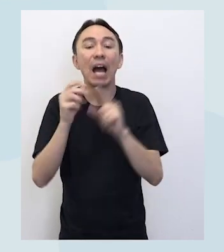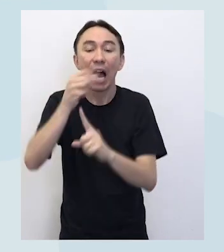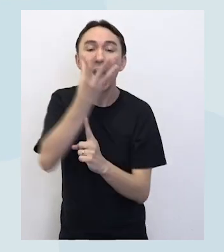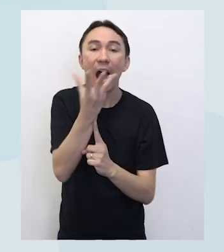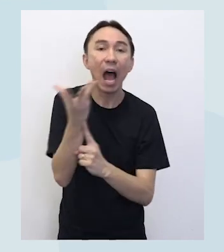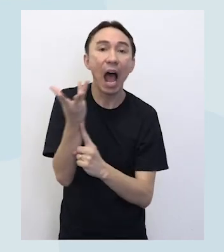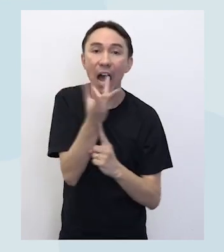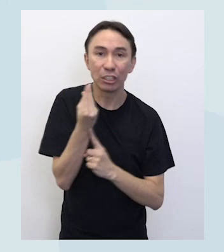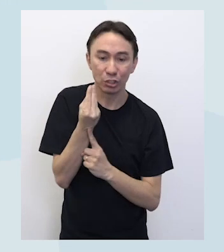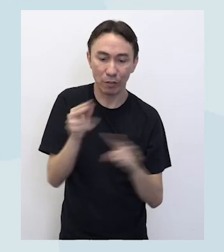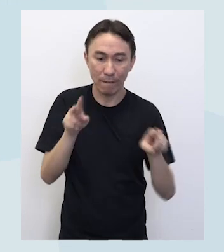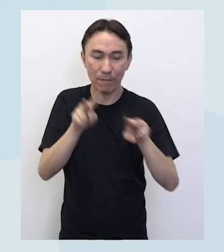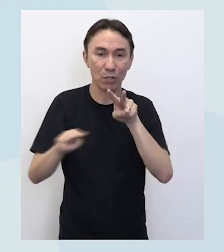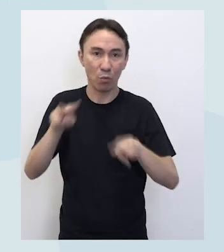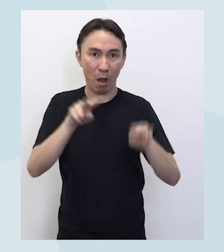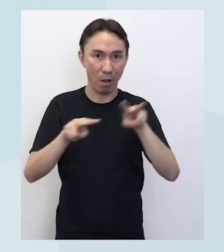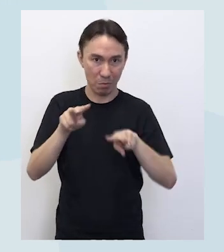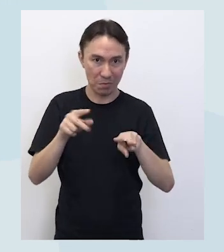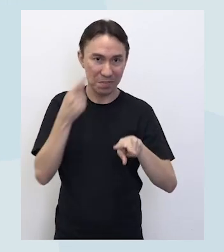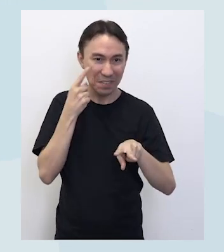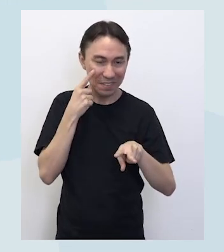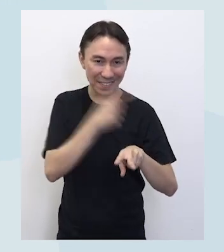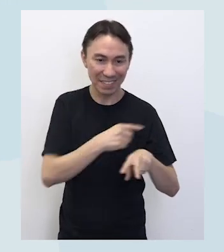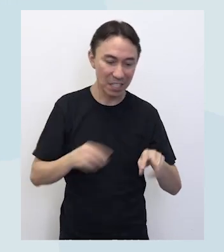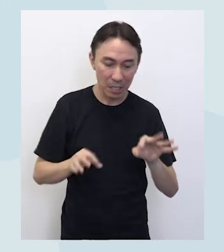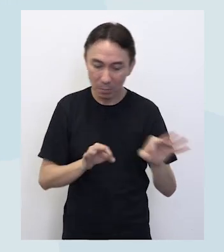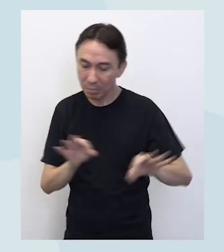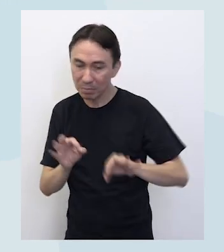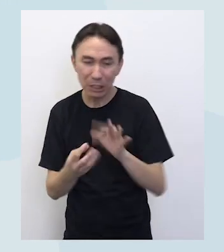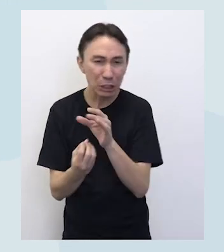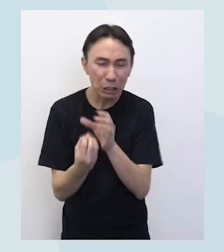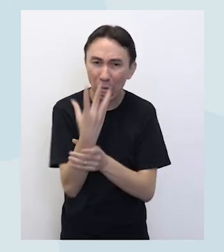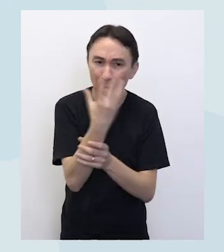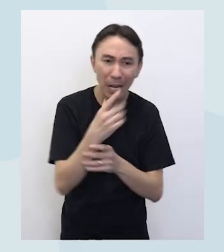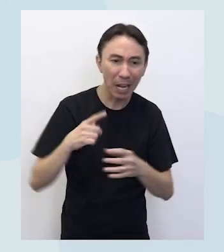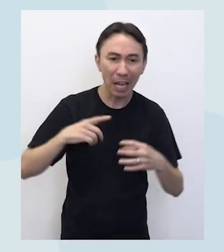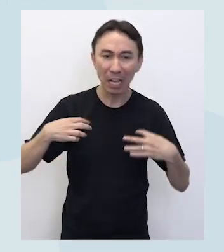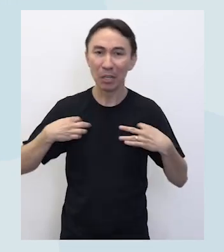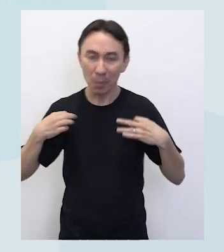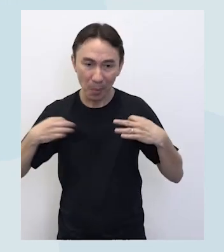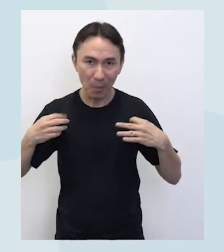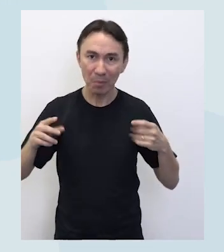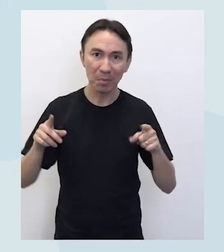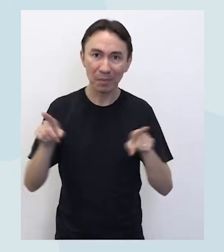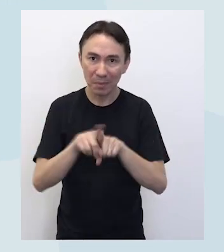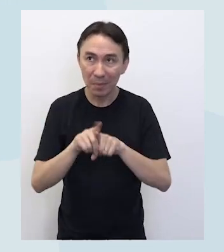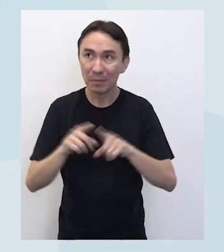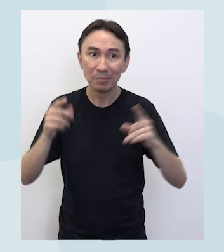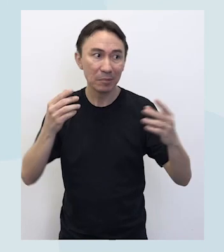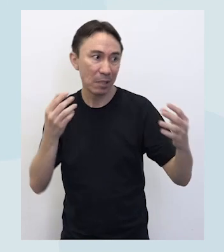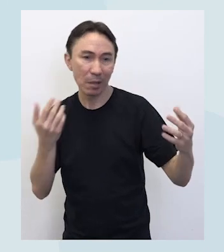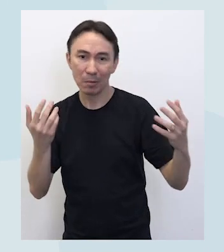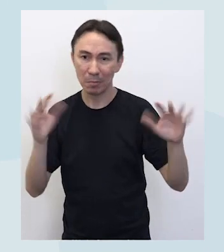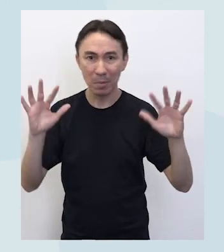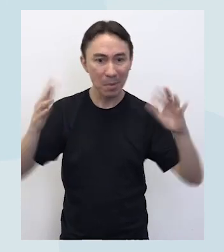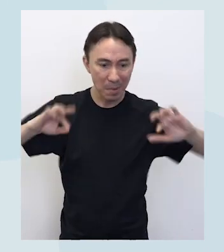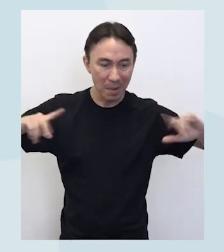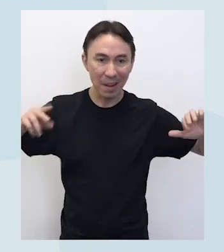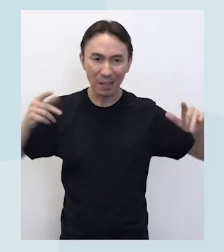você cria esse figurino, cenário, ao mesmo tempo elaborado, e o ator, além